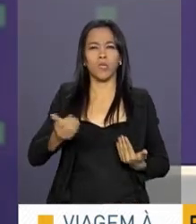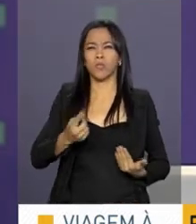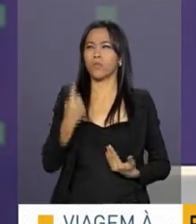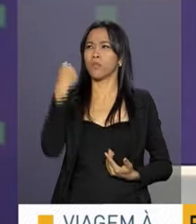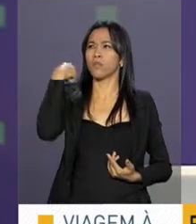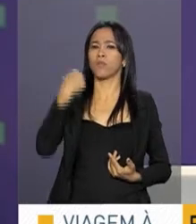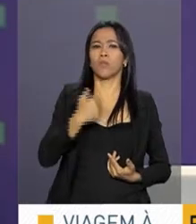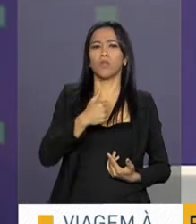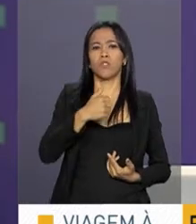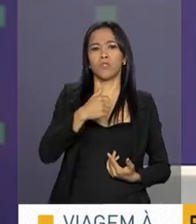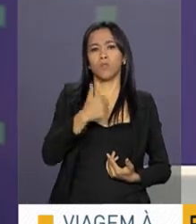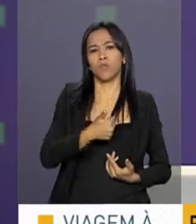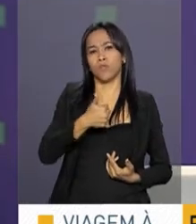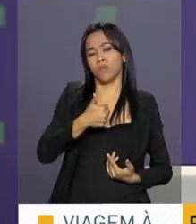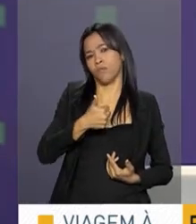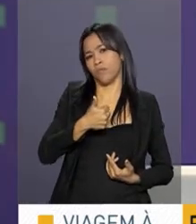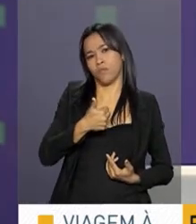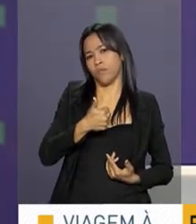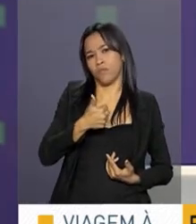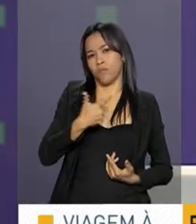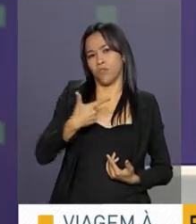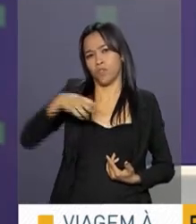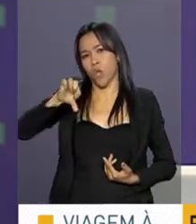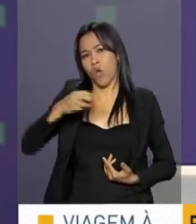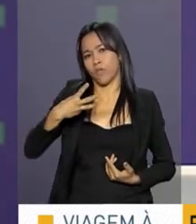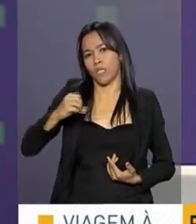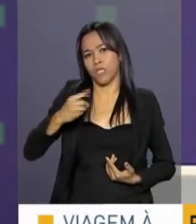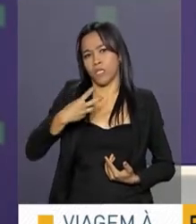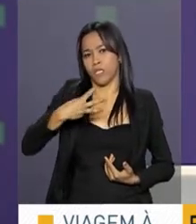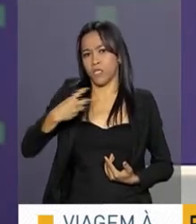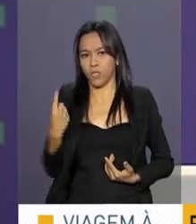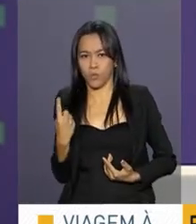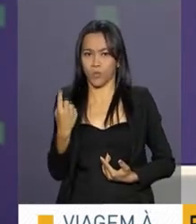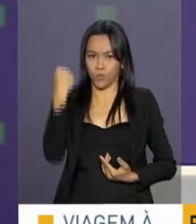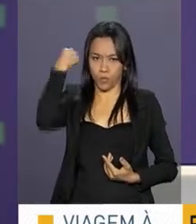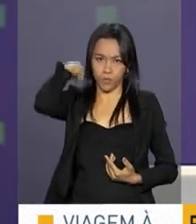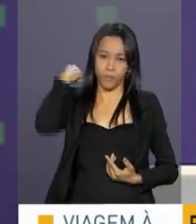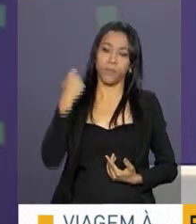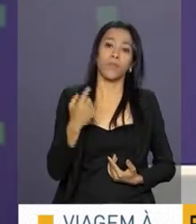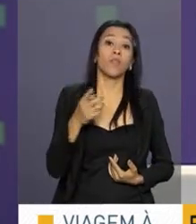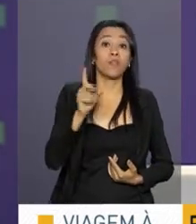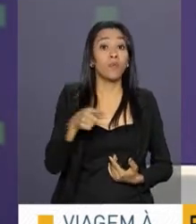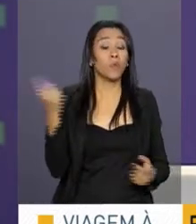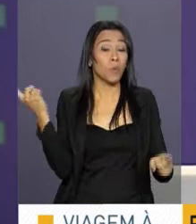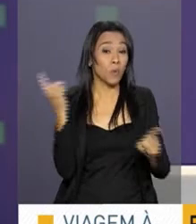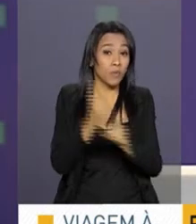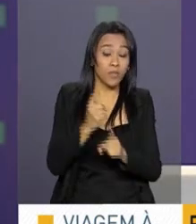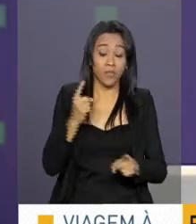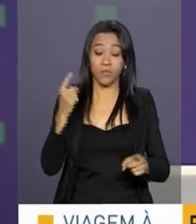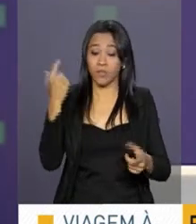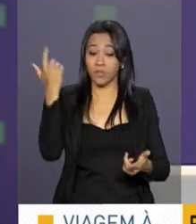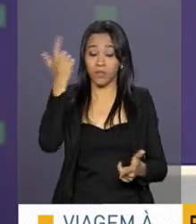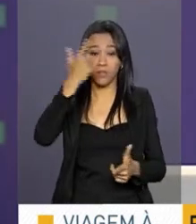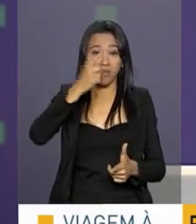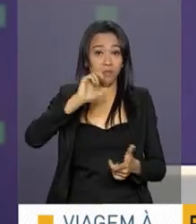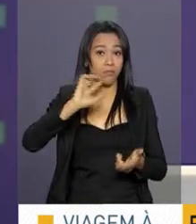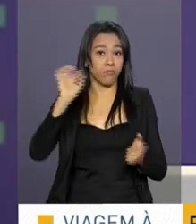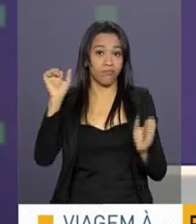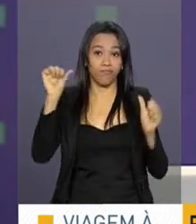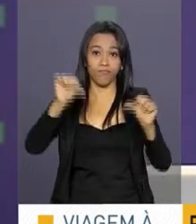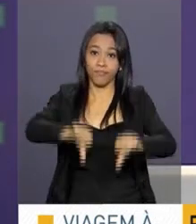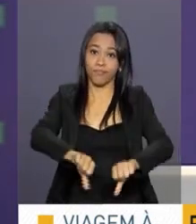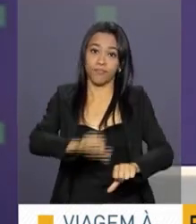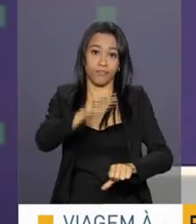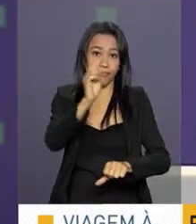30 e 31. Então, nós encontramos um cenário de extrema restrição fiscal para investimentos públicos. Então,